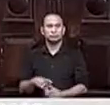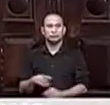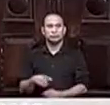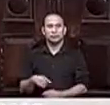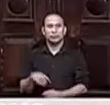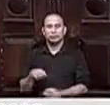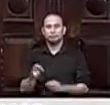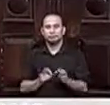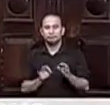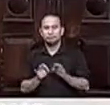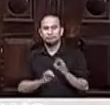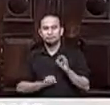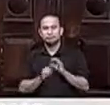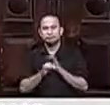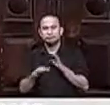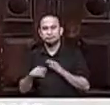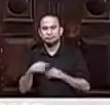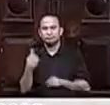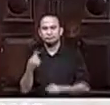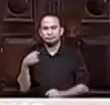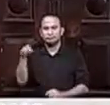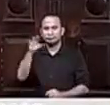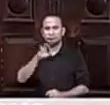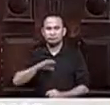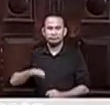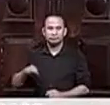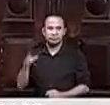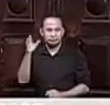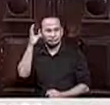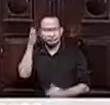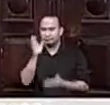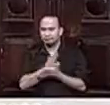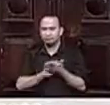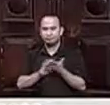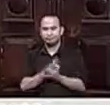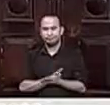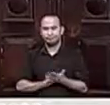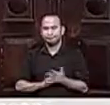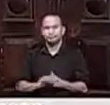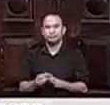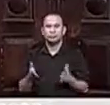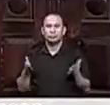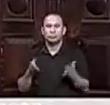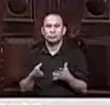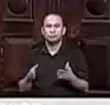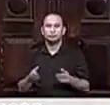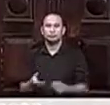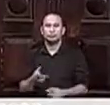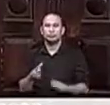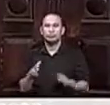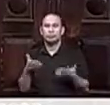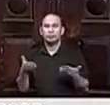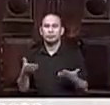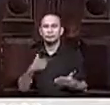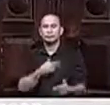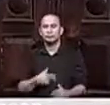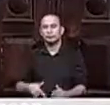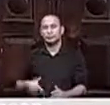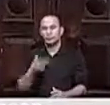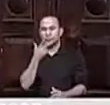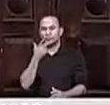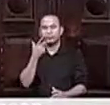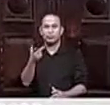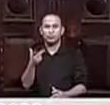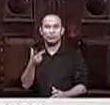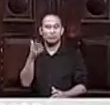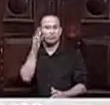leis do nosso Estado e a gente já não sabe mais nada. Infelizmente, o presidente hoje, quando se pronunciou, ele, não sei se é a